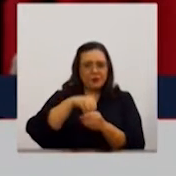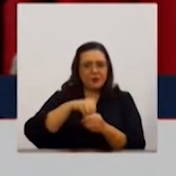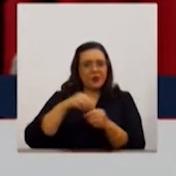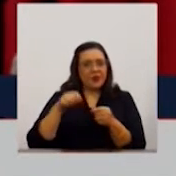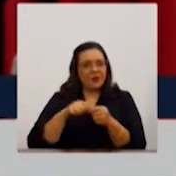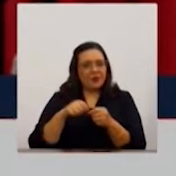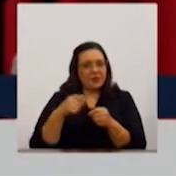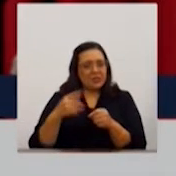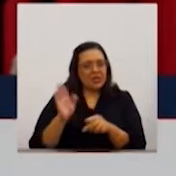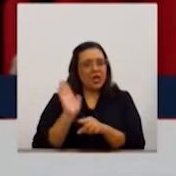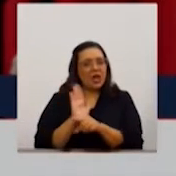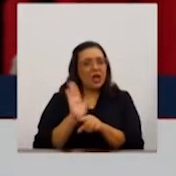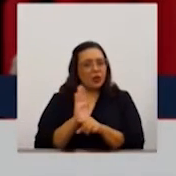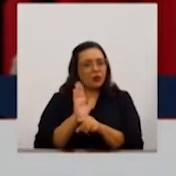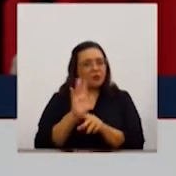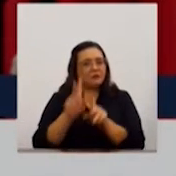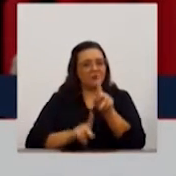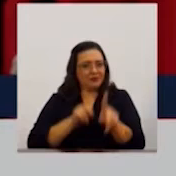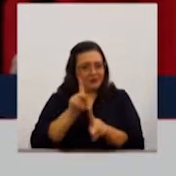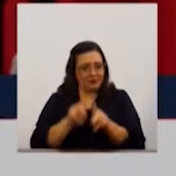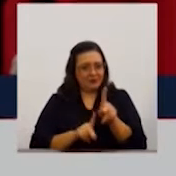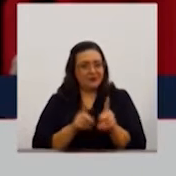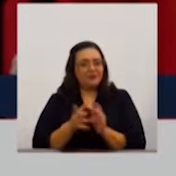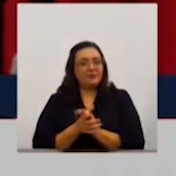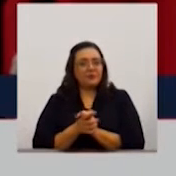corporação do Estado de São Paulo.